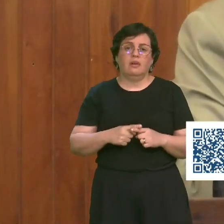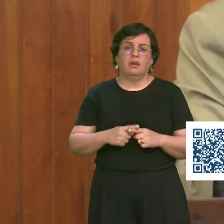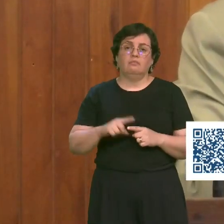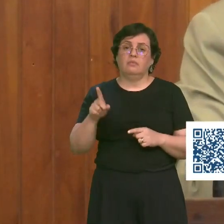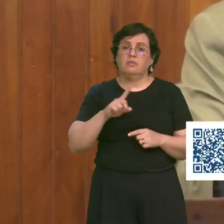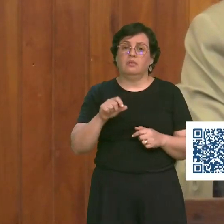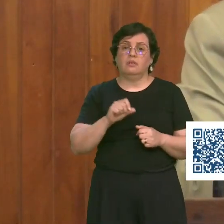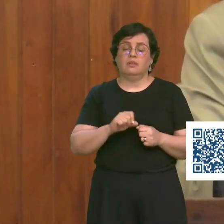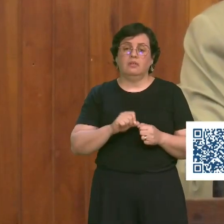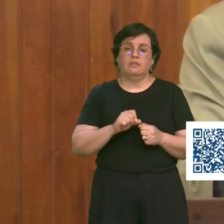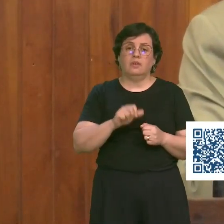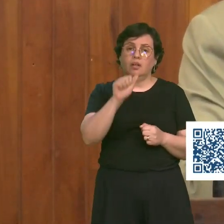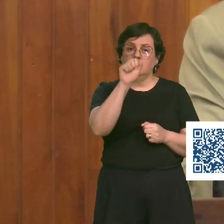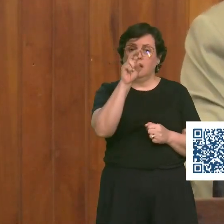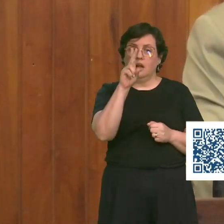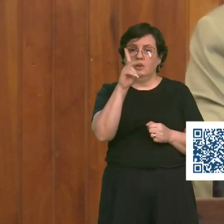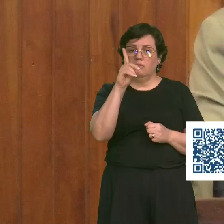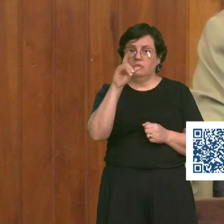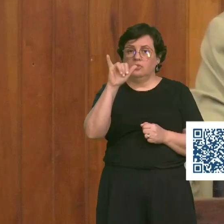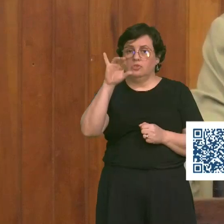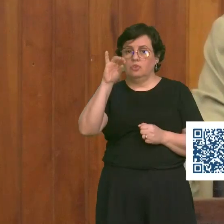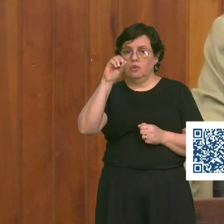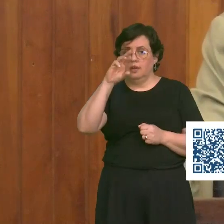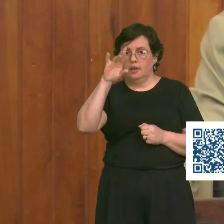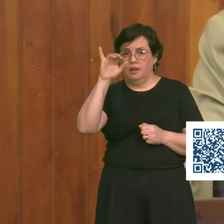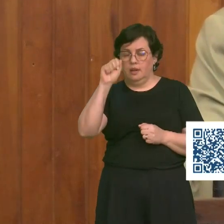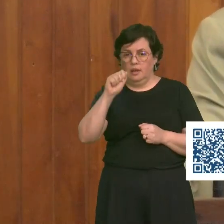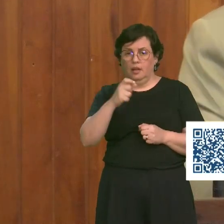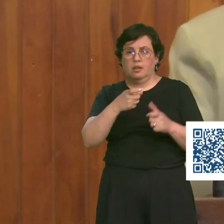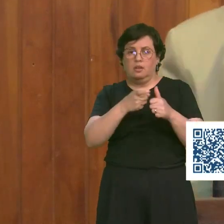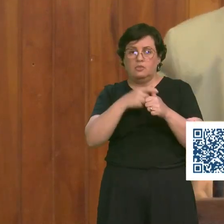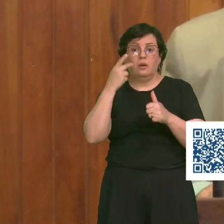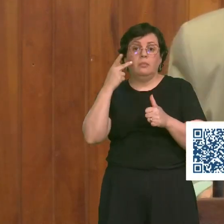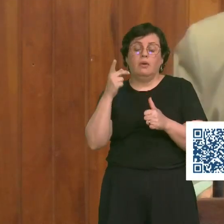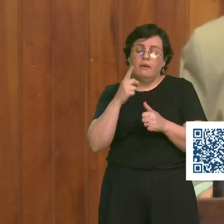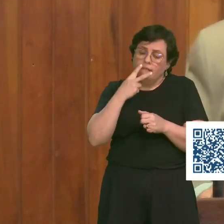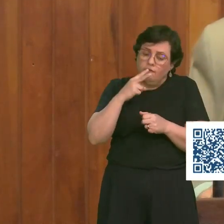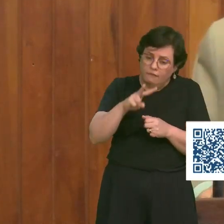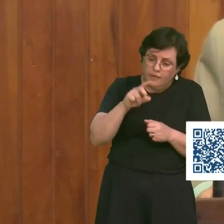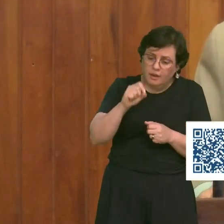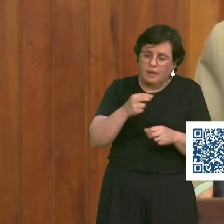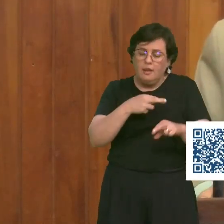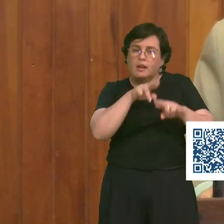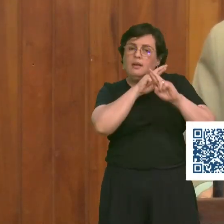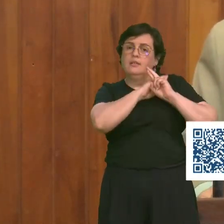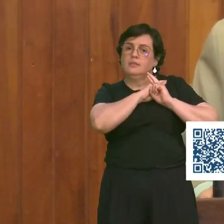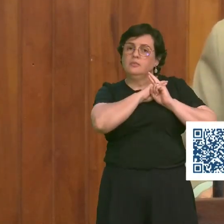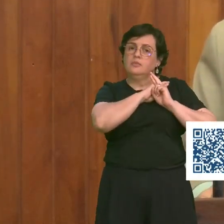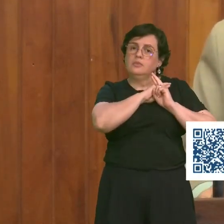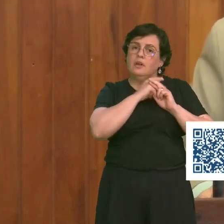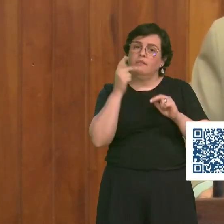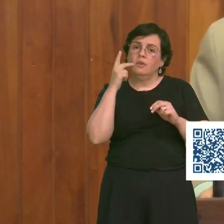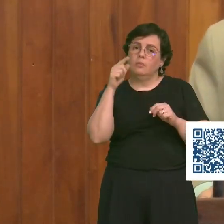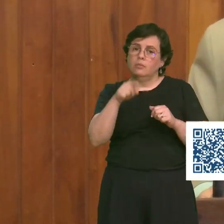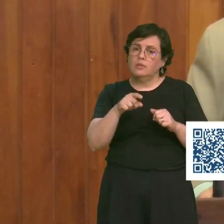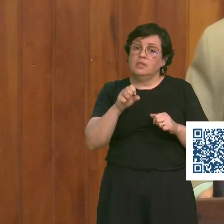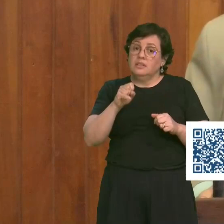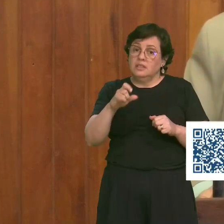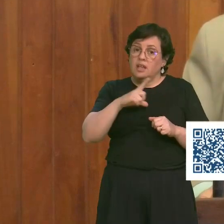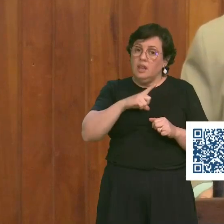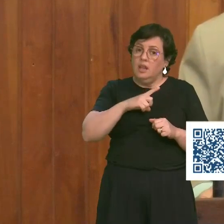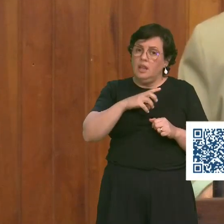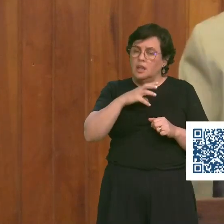não fez mal Auditoria da dívida para descobrir quem era os responsável para poder responsabilizar se houve algum tipo